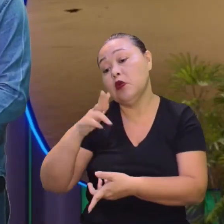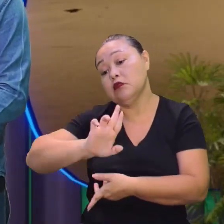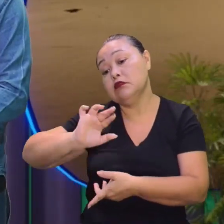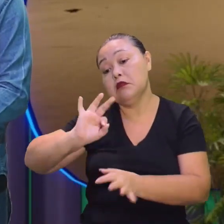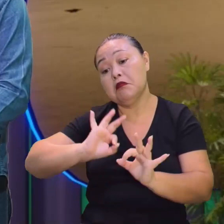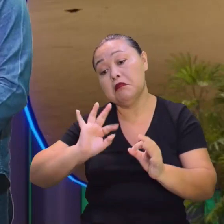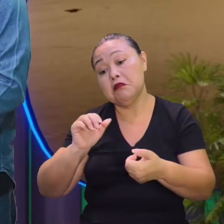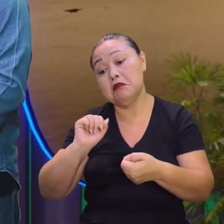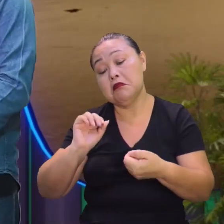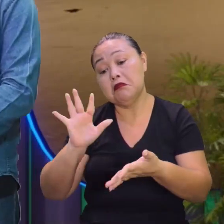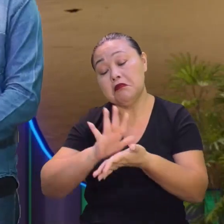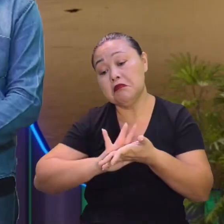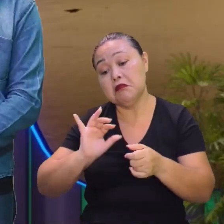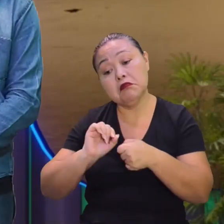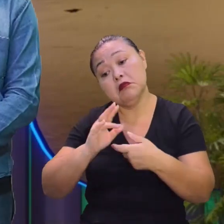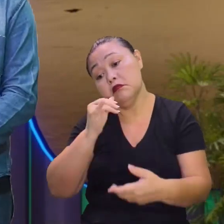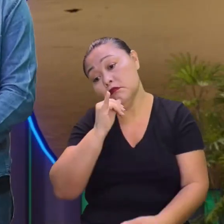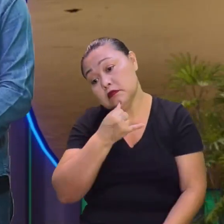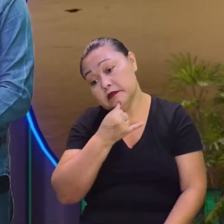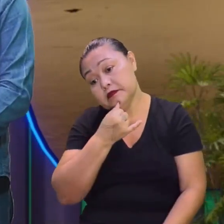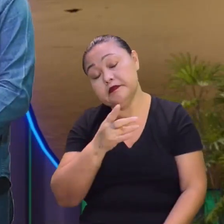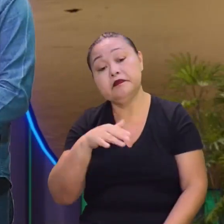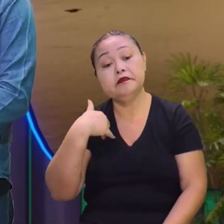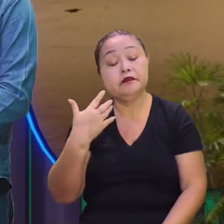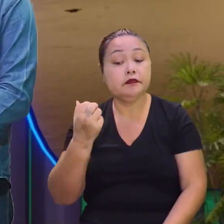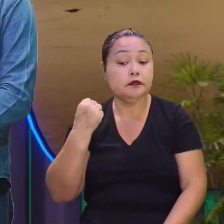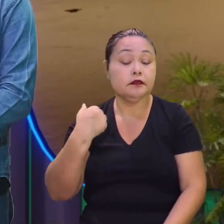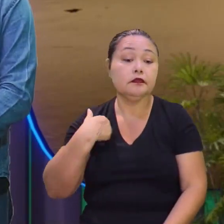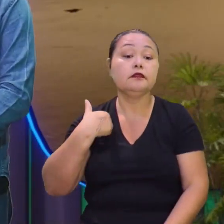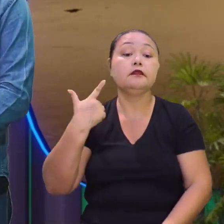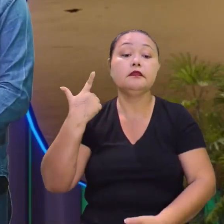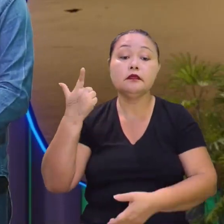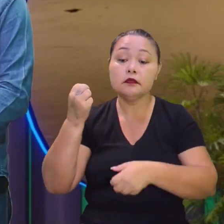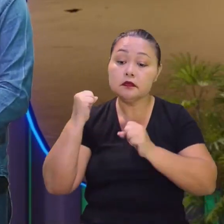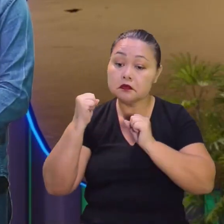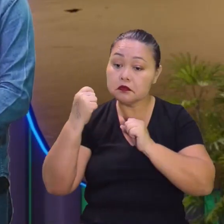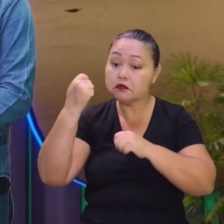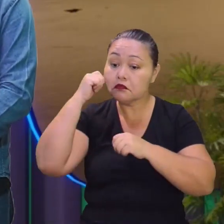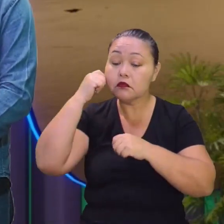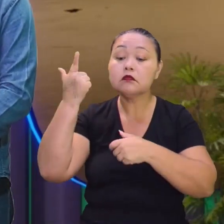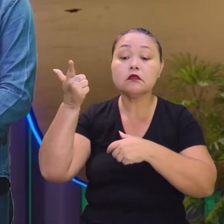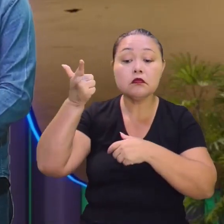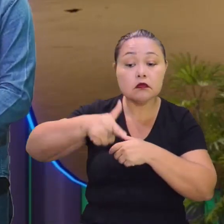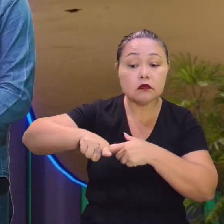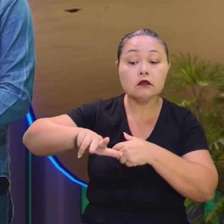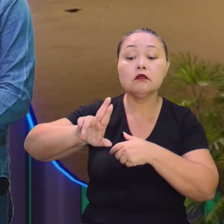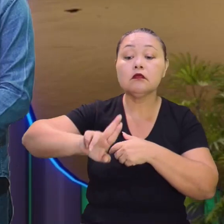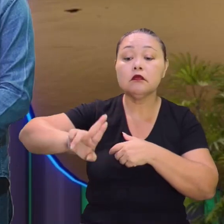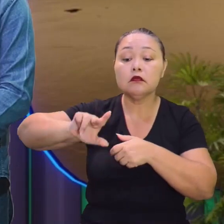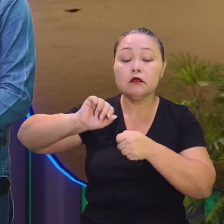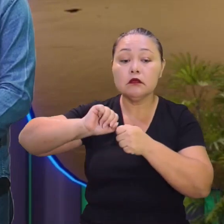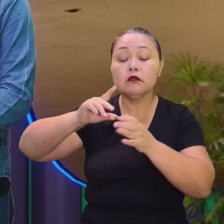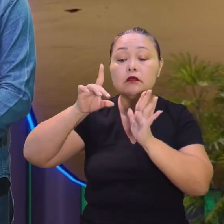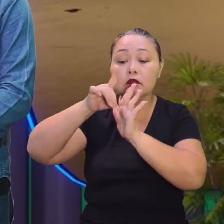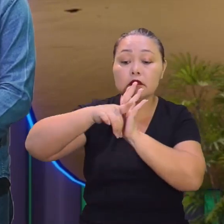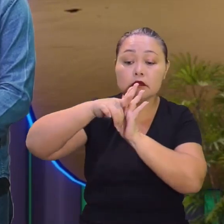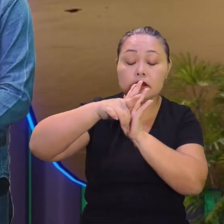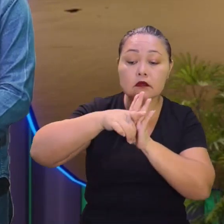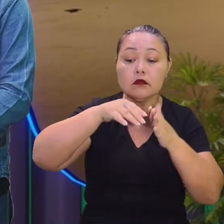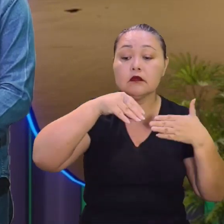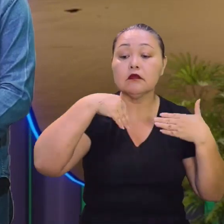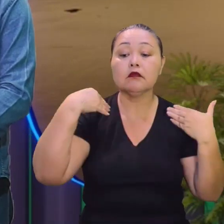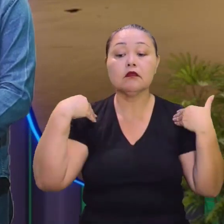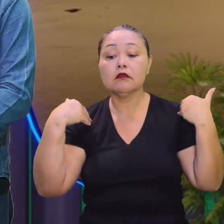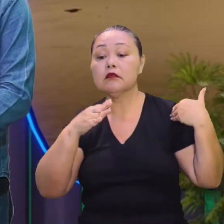sido utilizada, né, professor Jorge? Felizmente. Felizmente. Torcemos aí pela reativação da Madeira-Mamoré para o turismo